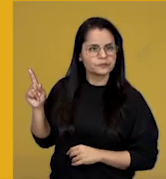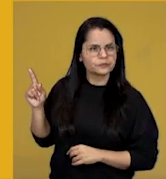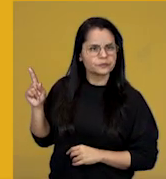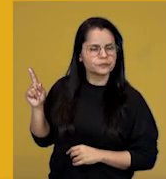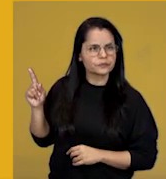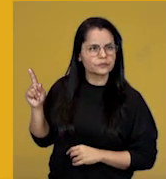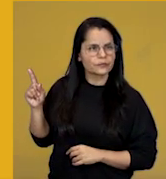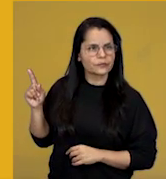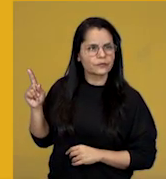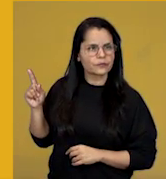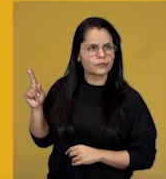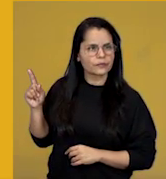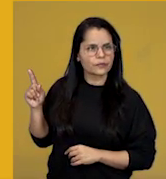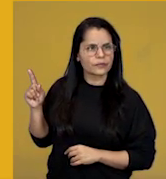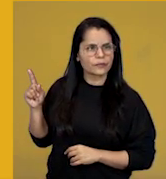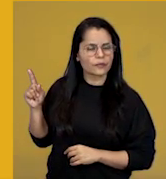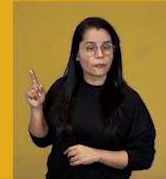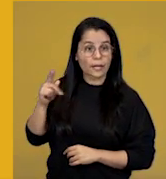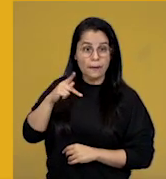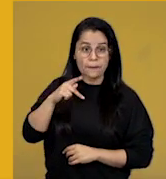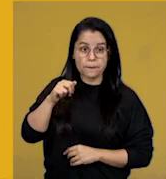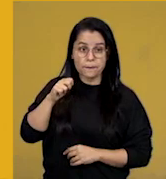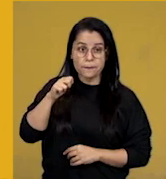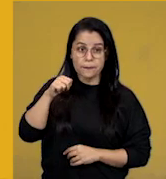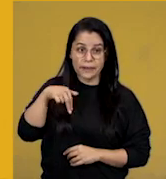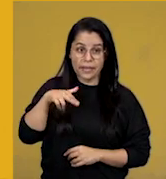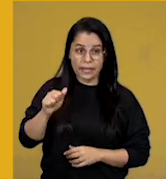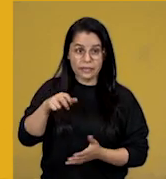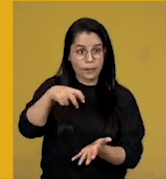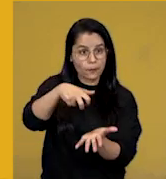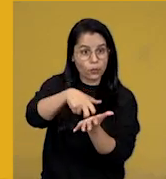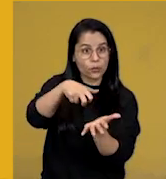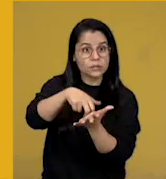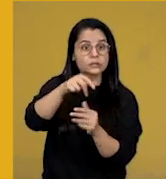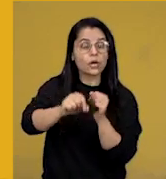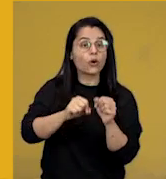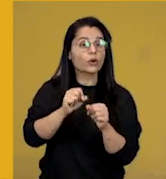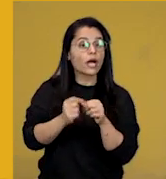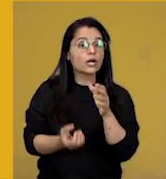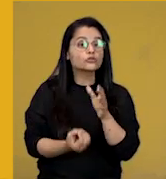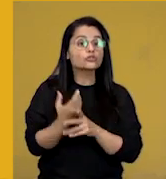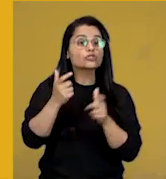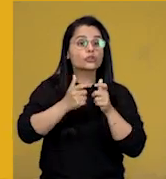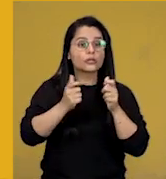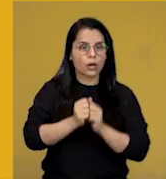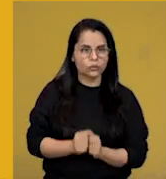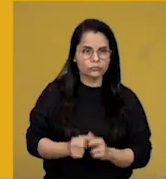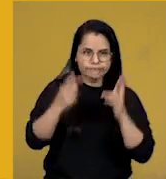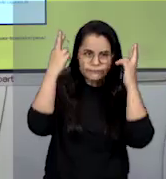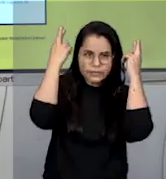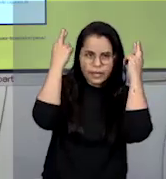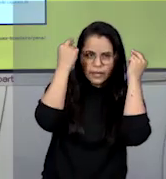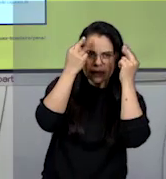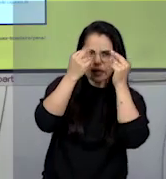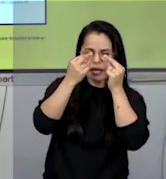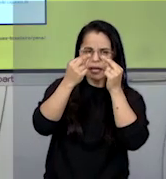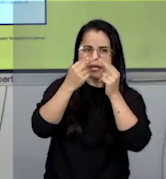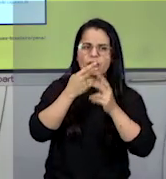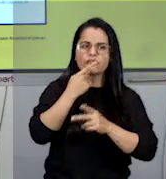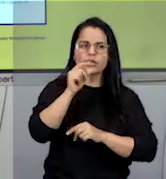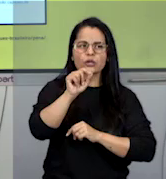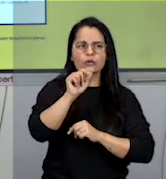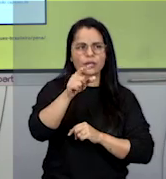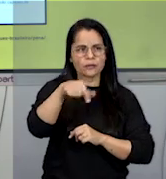Como pena, que é a pena de punição, ela veio do grego. É o que eu disse para